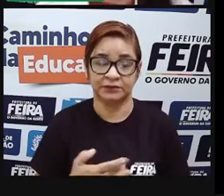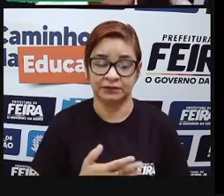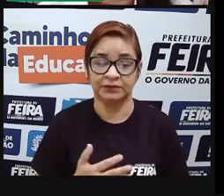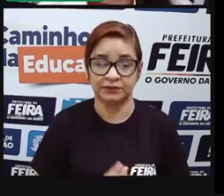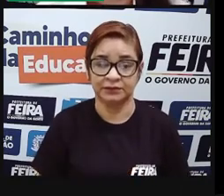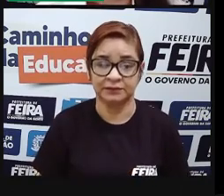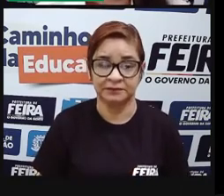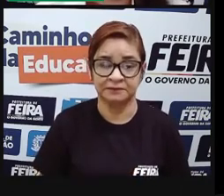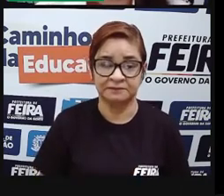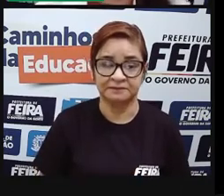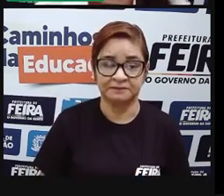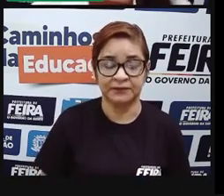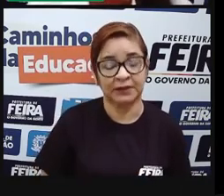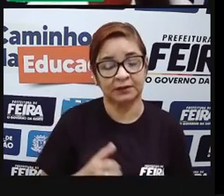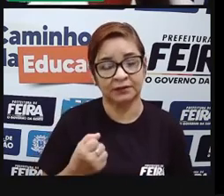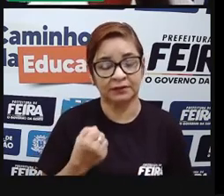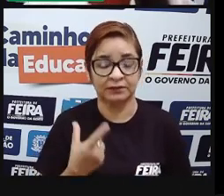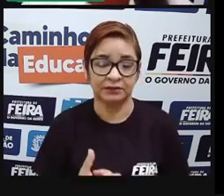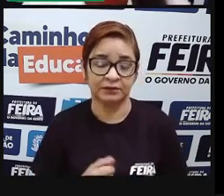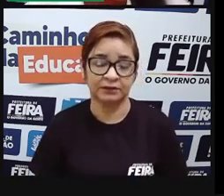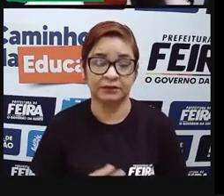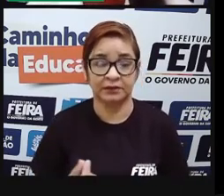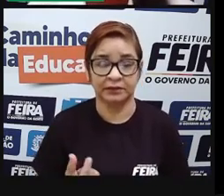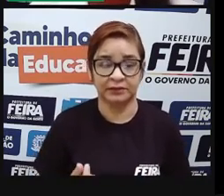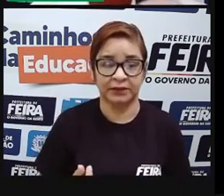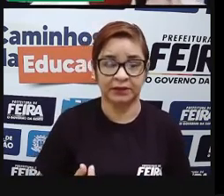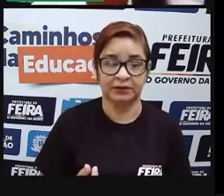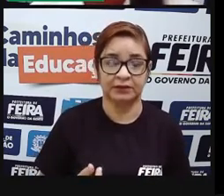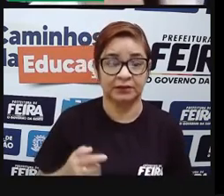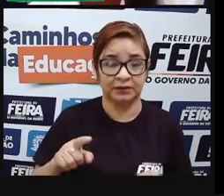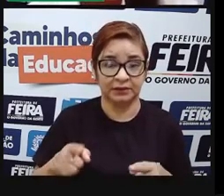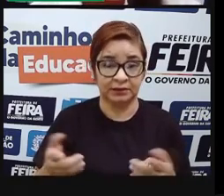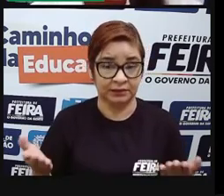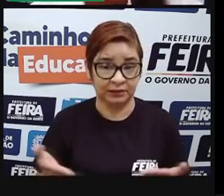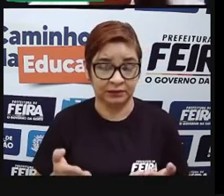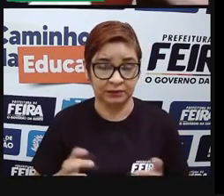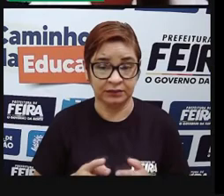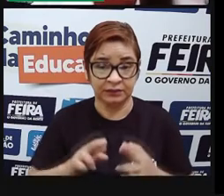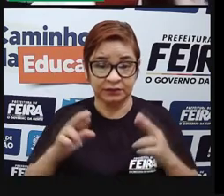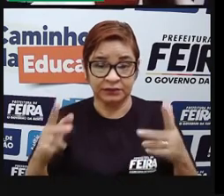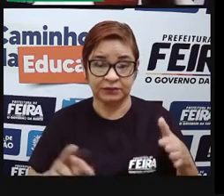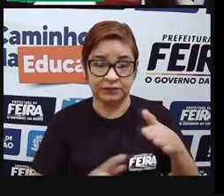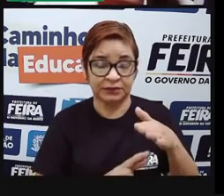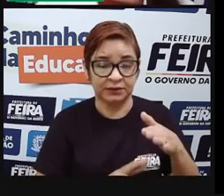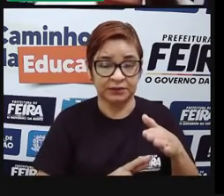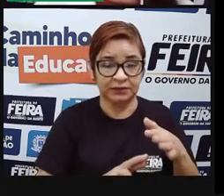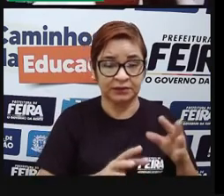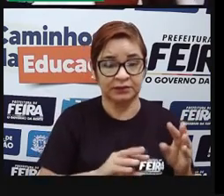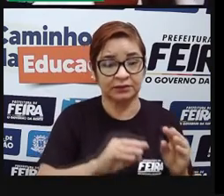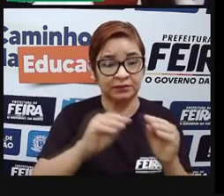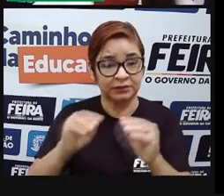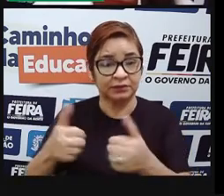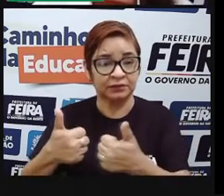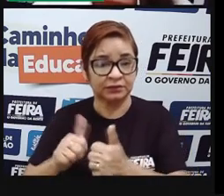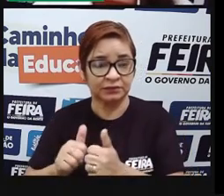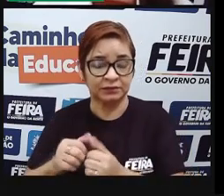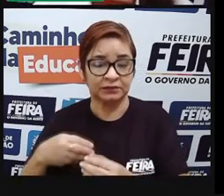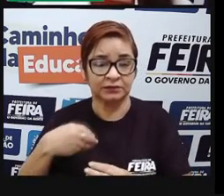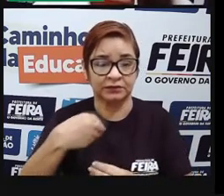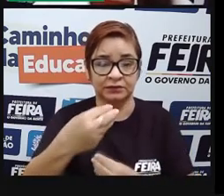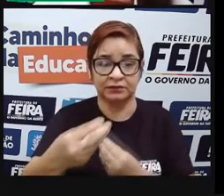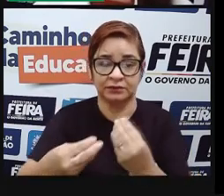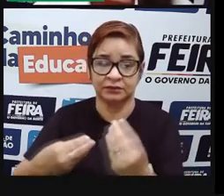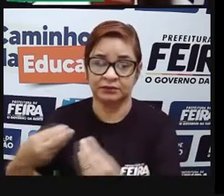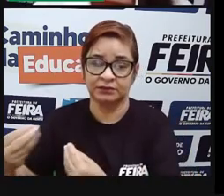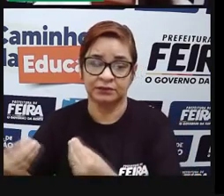pegar de ponto em ponto pagar uma passagem e depois que modificou as pessoas podem para o terminal e de lá e se deslocar para várias outras outros